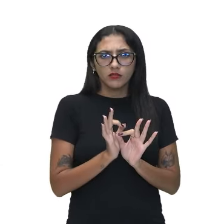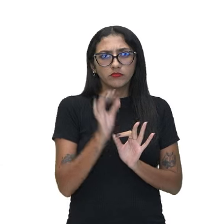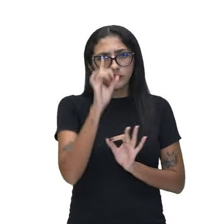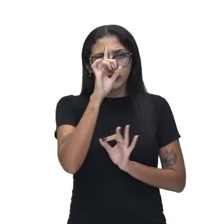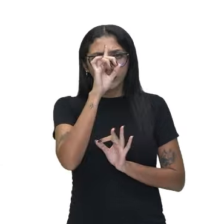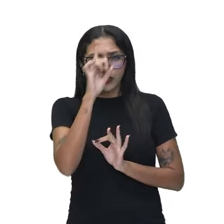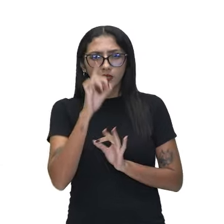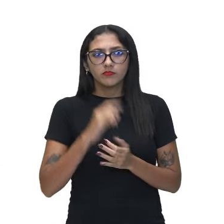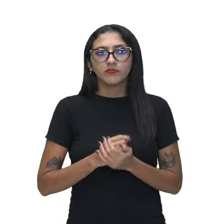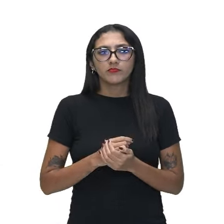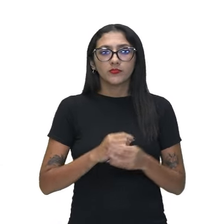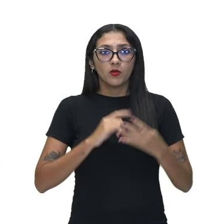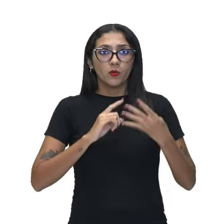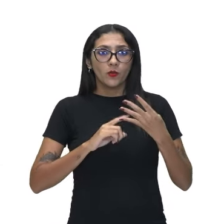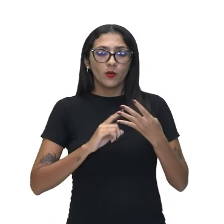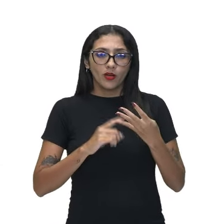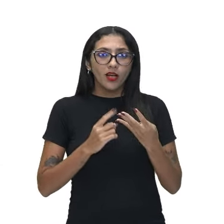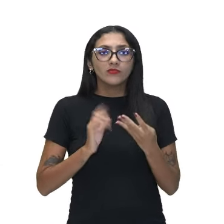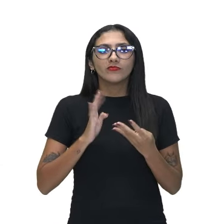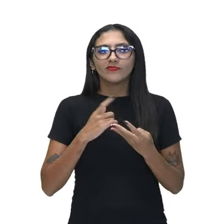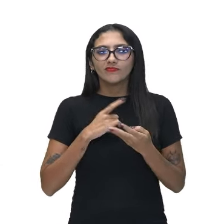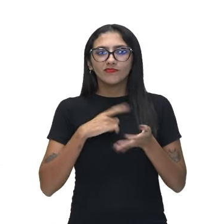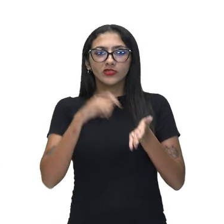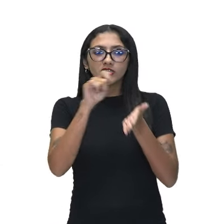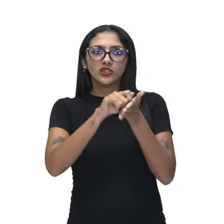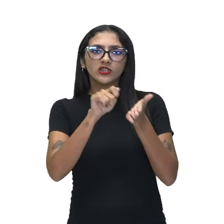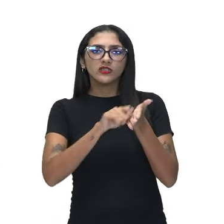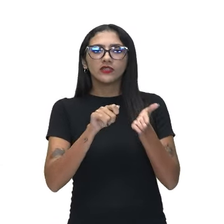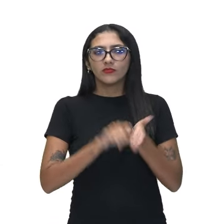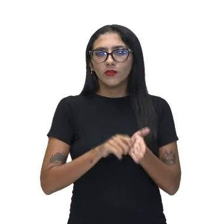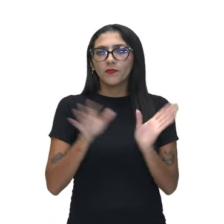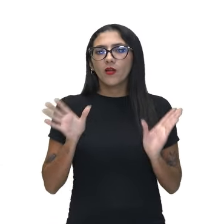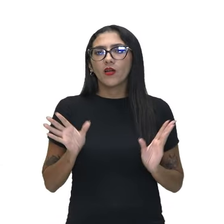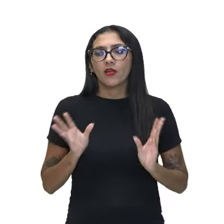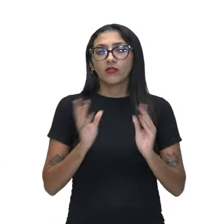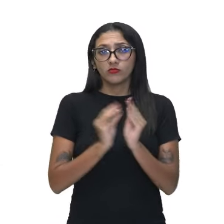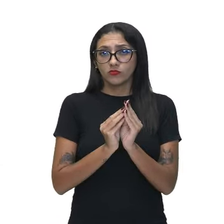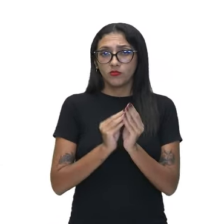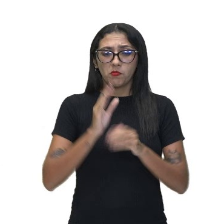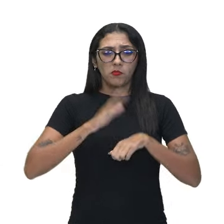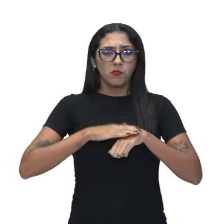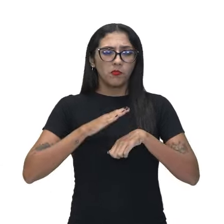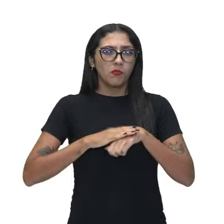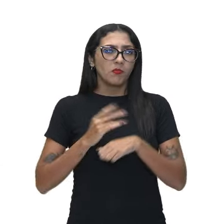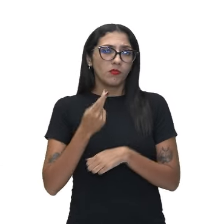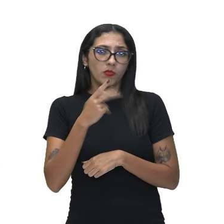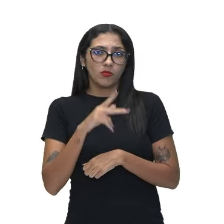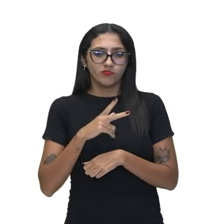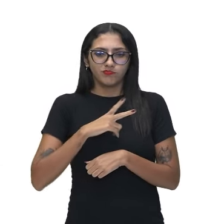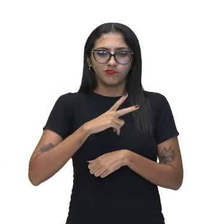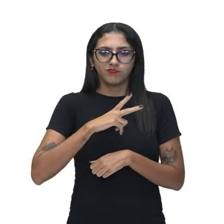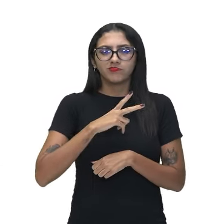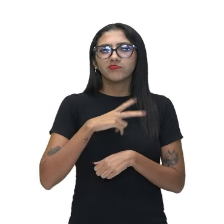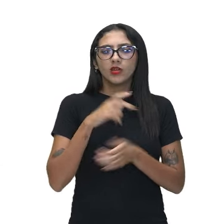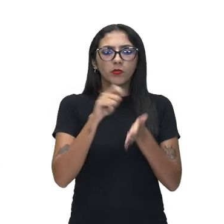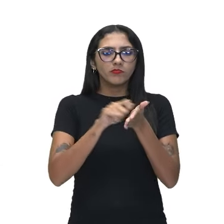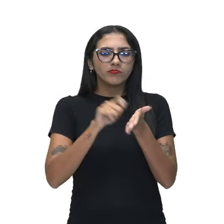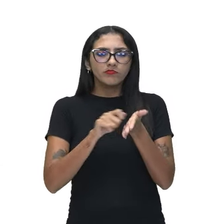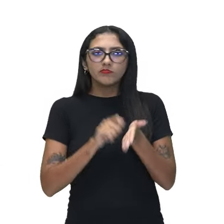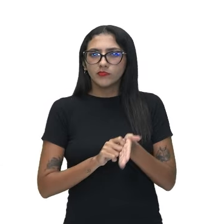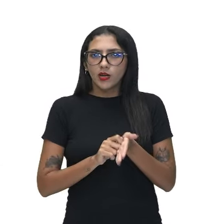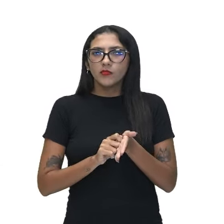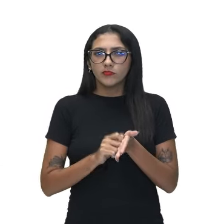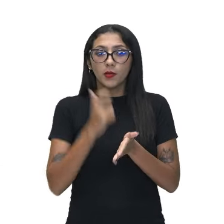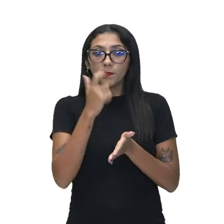fim, escrever o texto do resumo com as suas próprias palavras, né? Com as minhas próprias palavras,